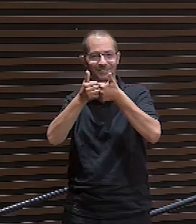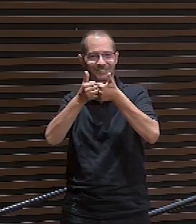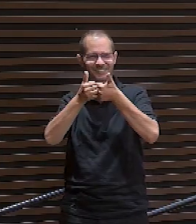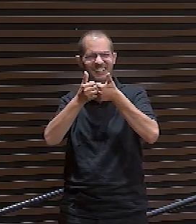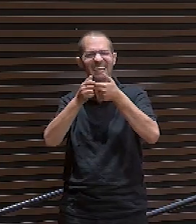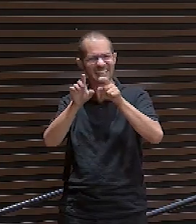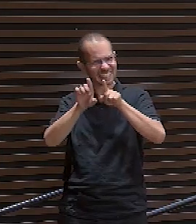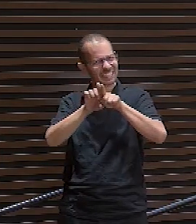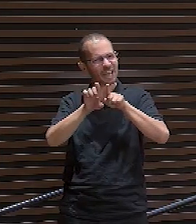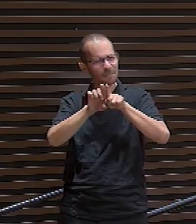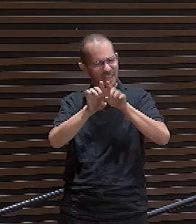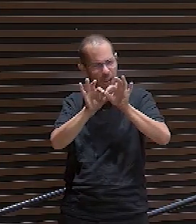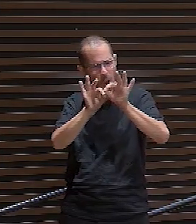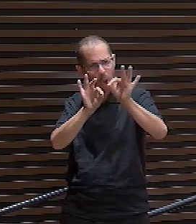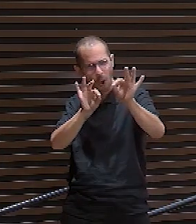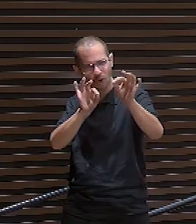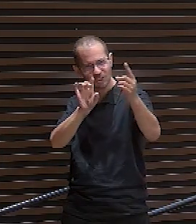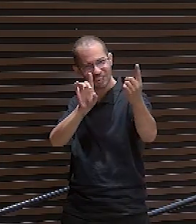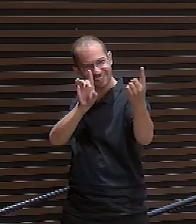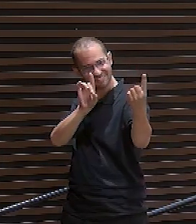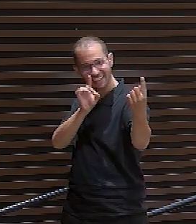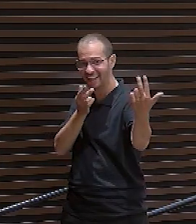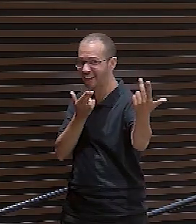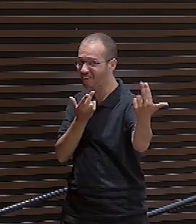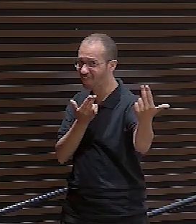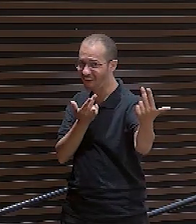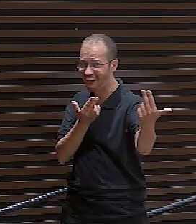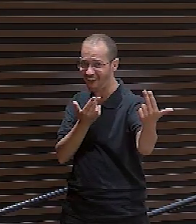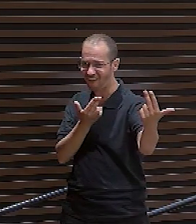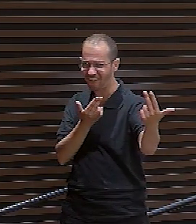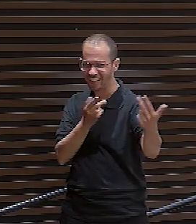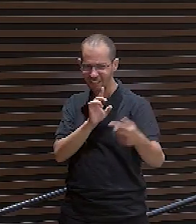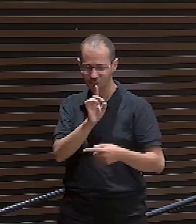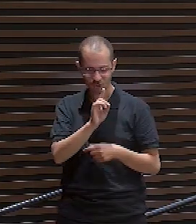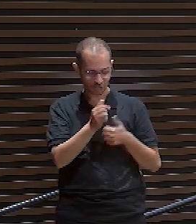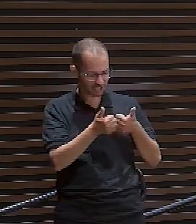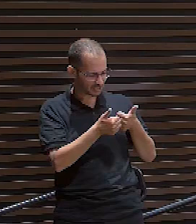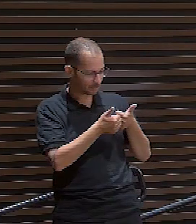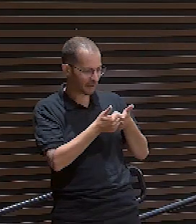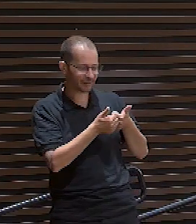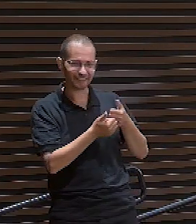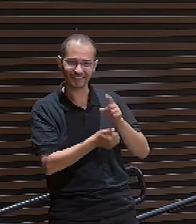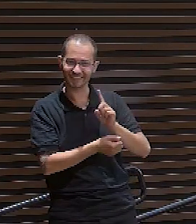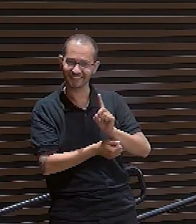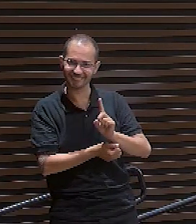Que história é essa que Deus não é de longe? É só de perto?